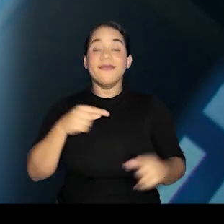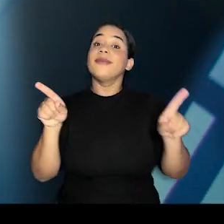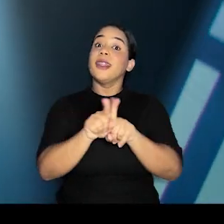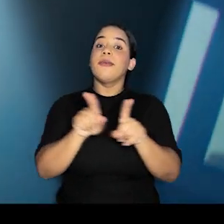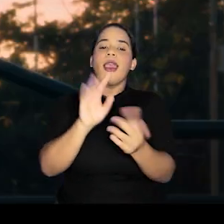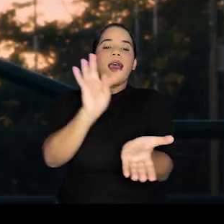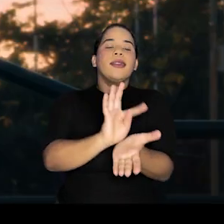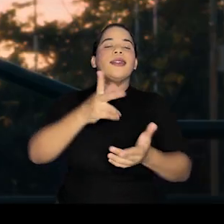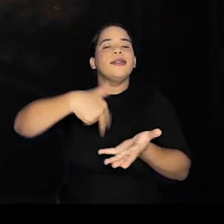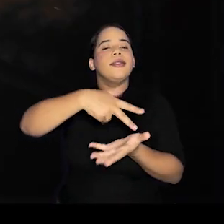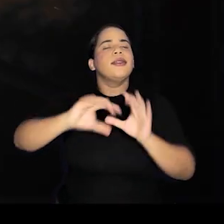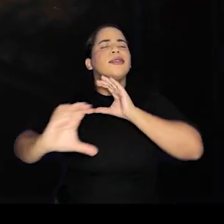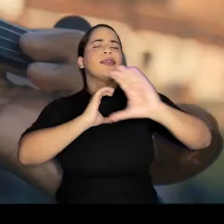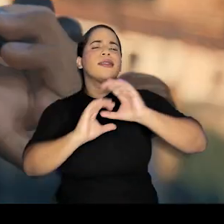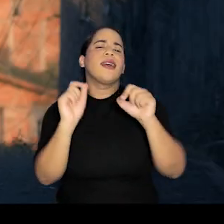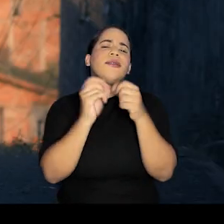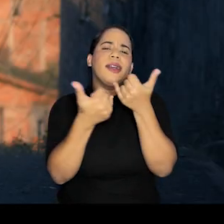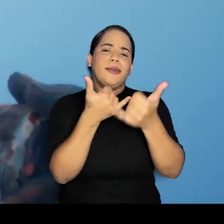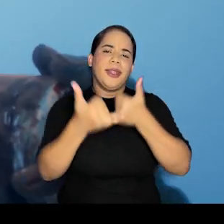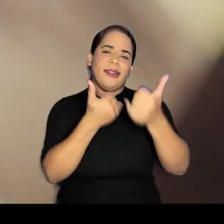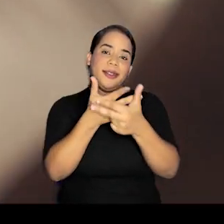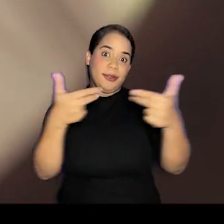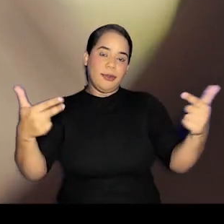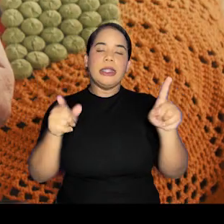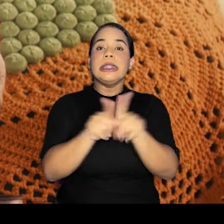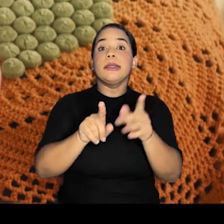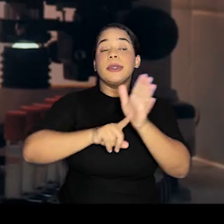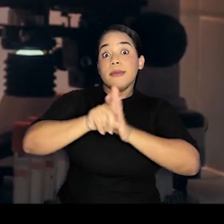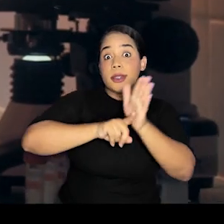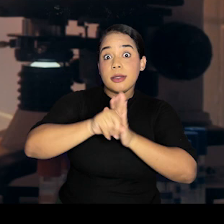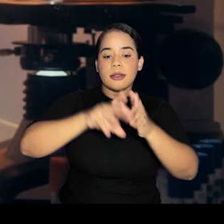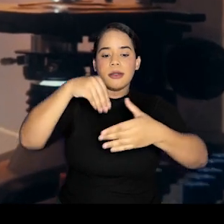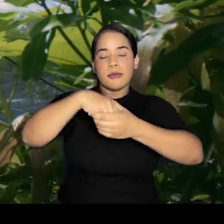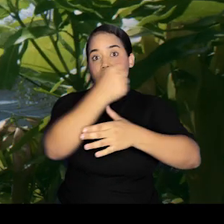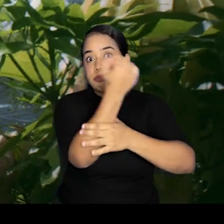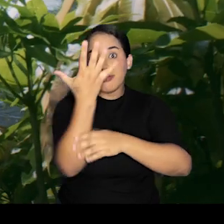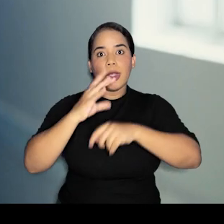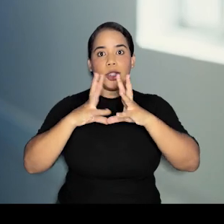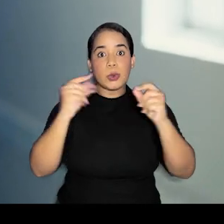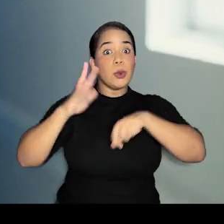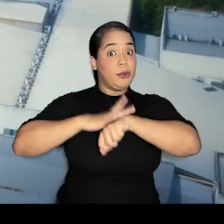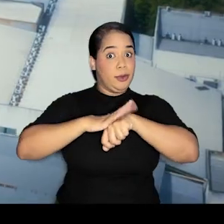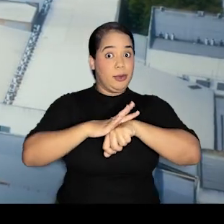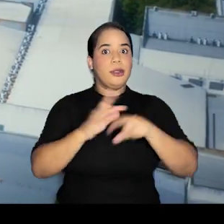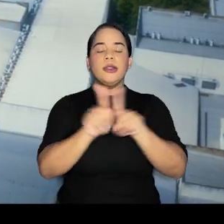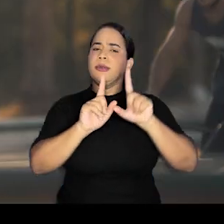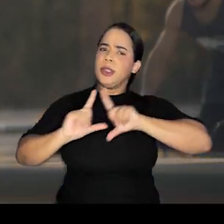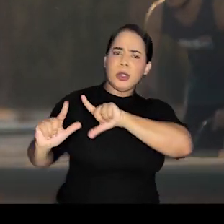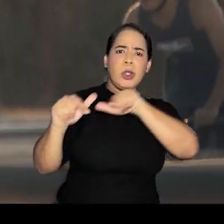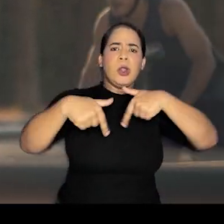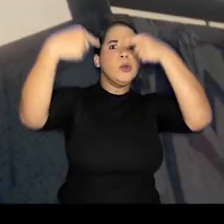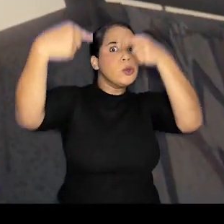vida. Existe a Teresina que dança, canta, pinta e borda. A que pesquisa, a que planta, a que cura, a que